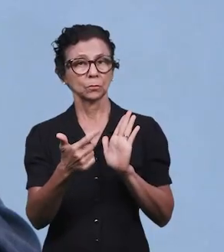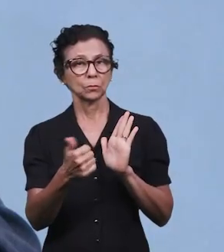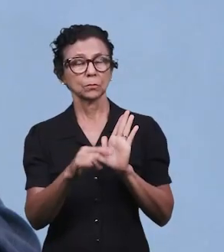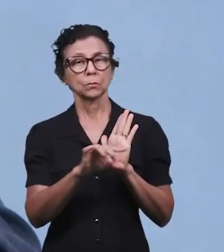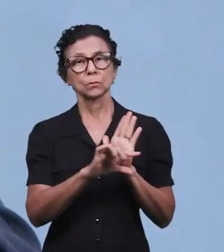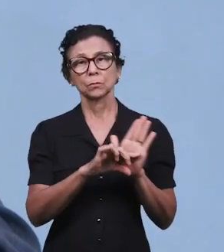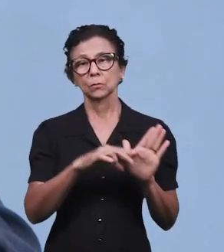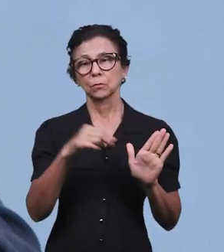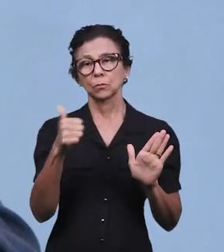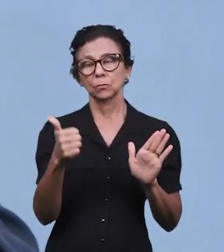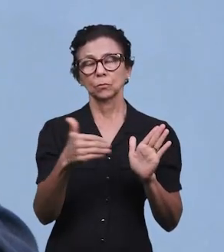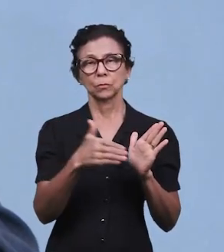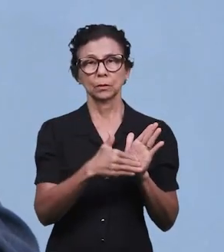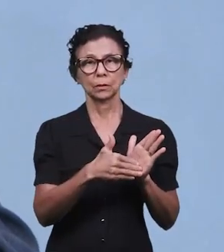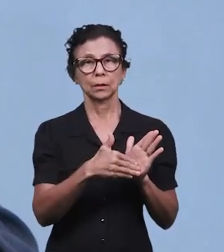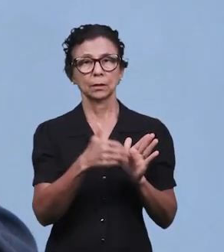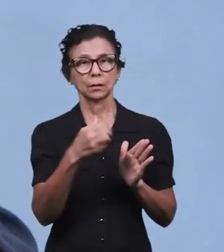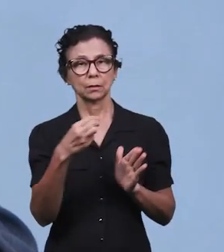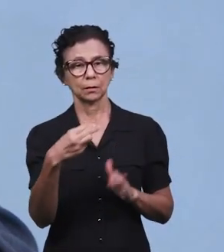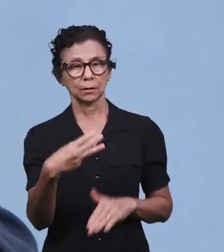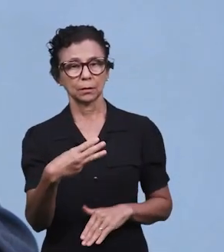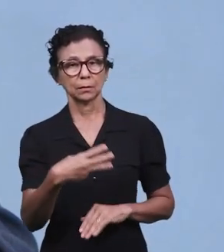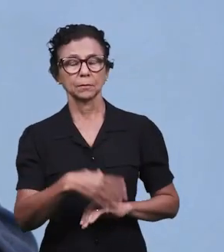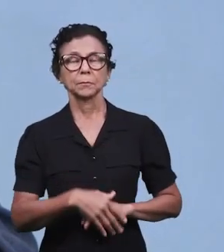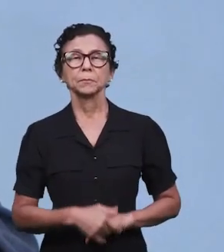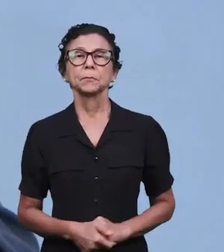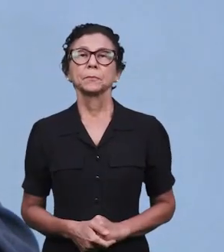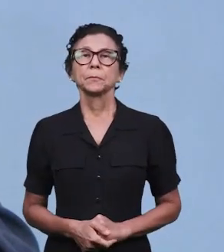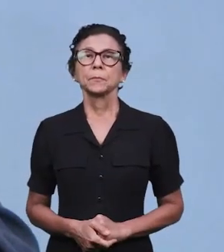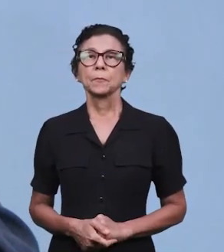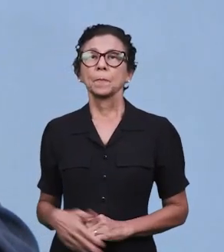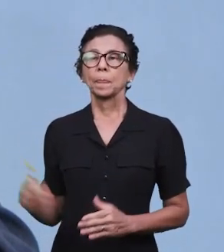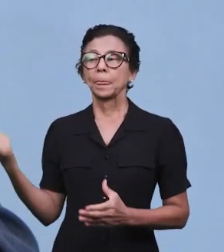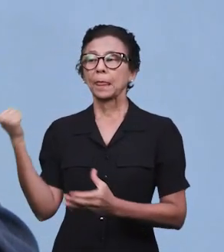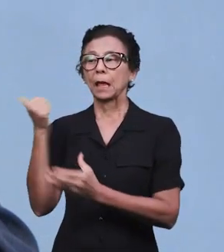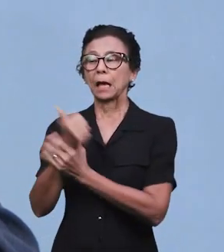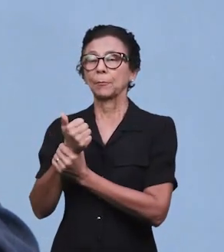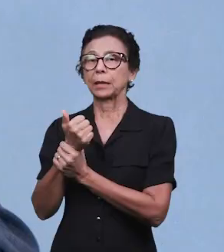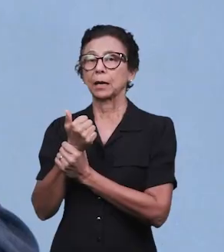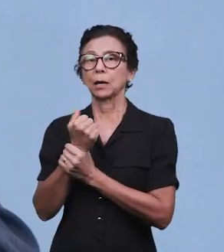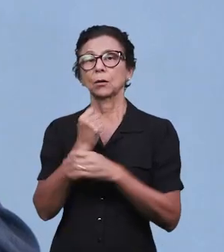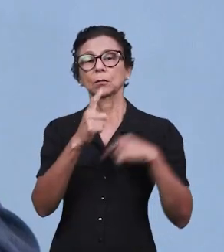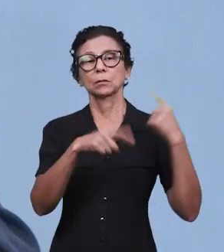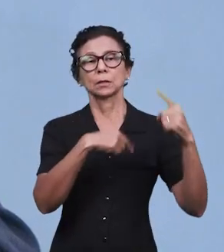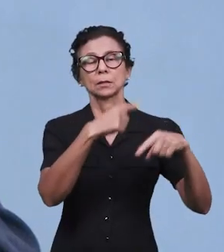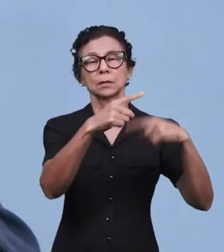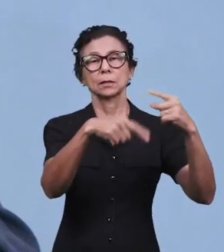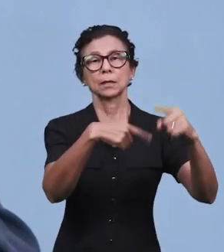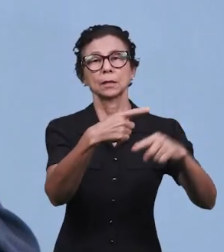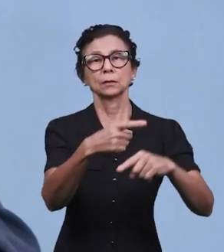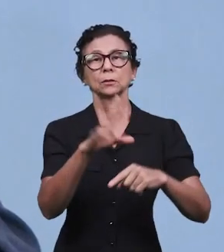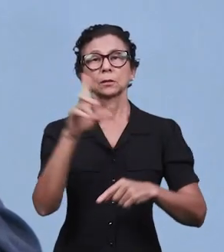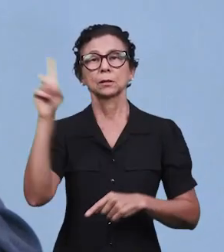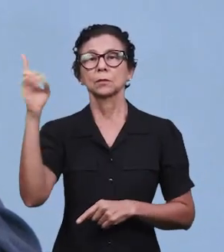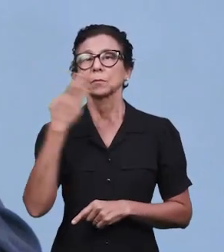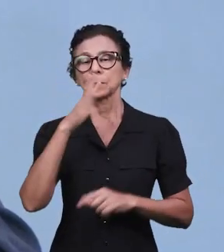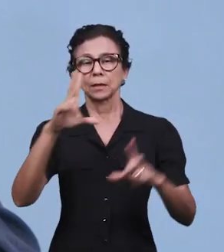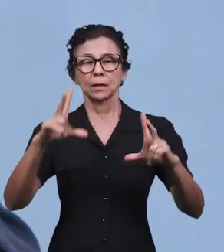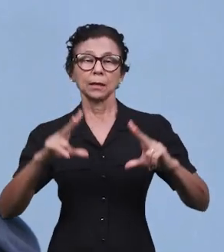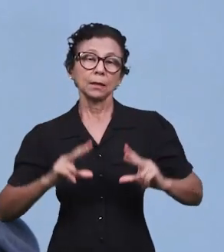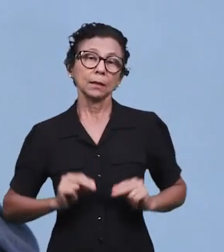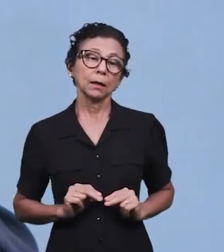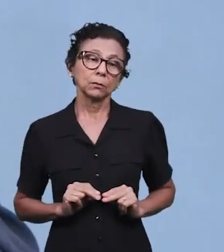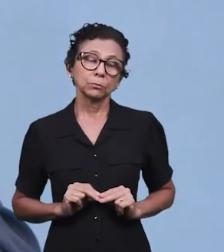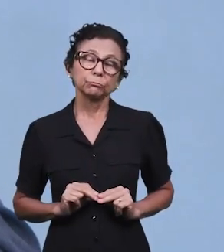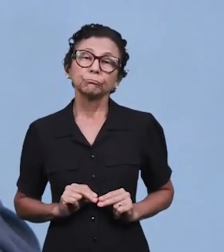12, do verso 1 ao verso 3. Os descendentes de Abraão que herdaram a promessa de Deus se